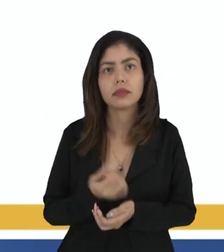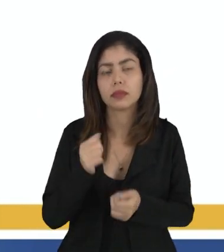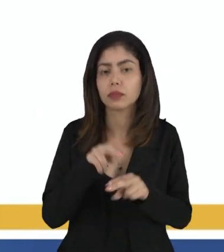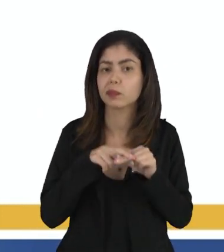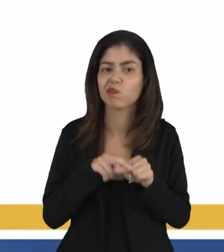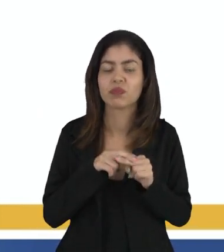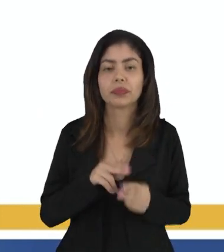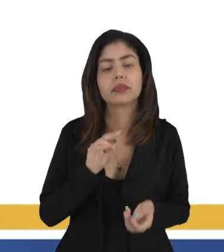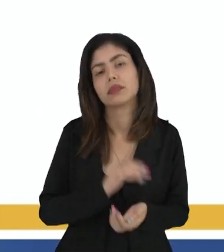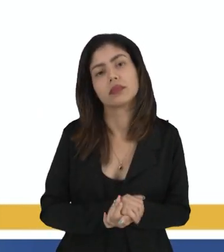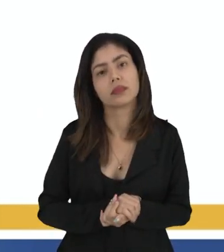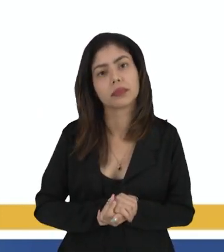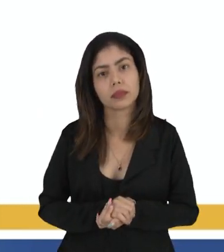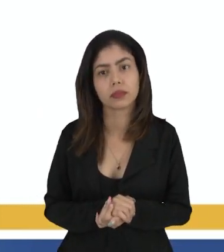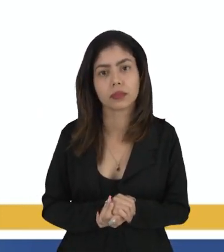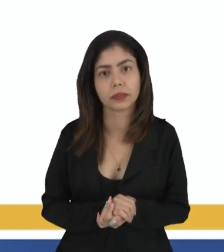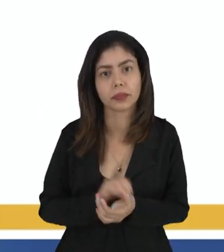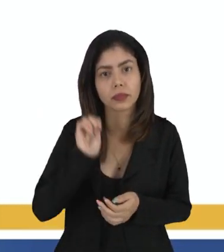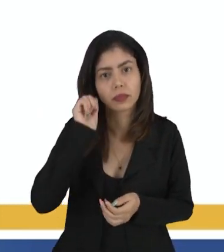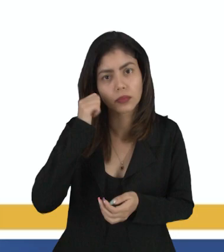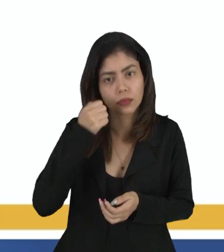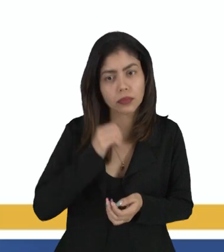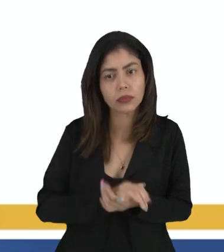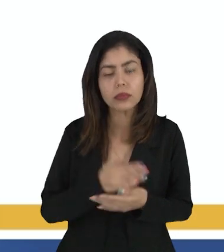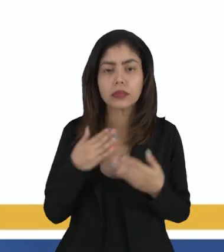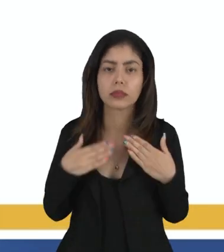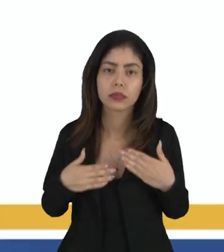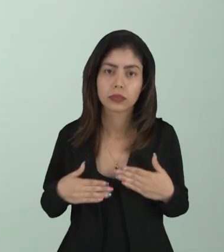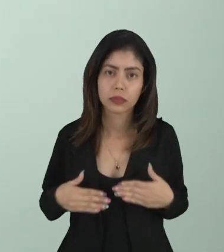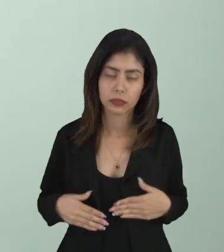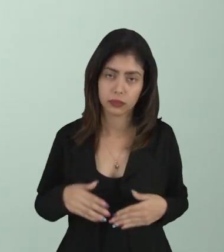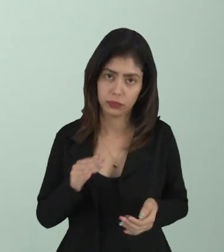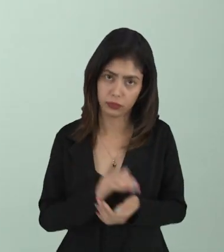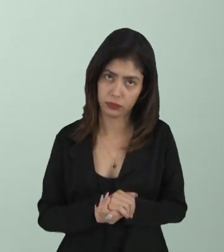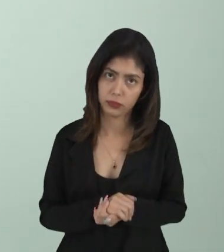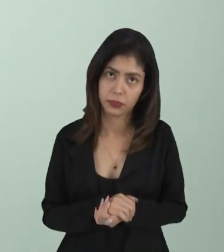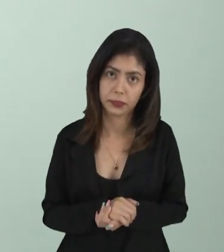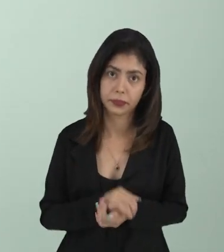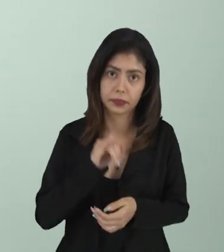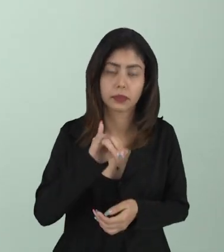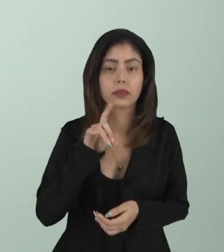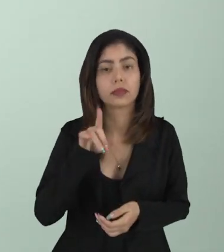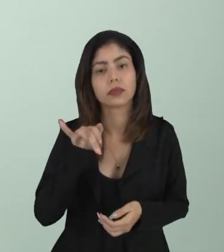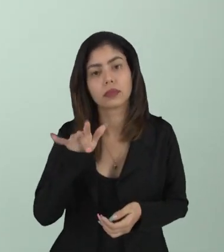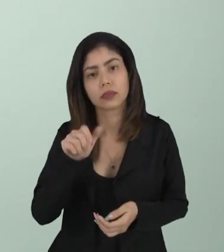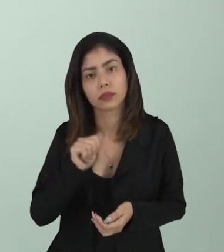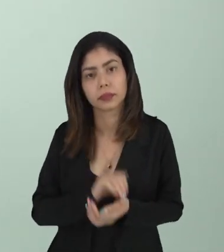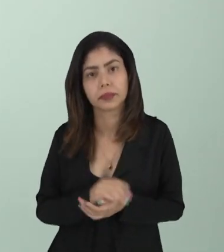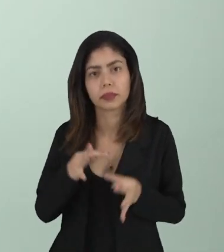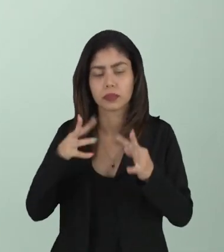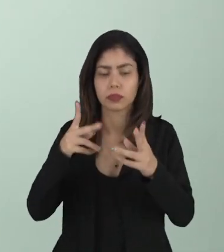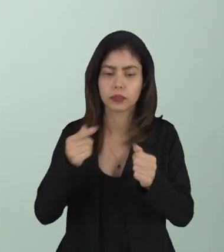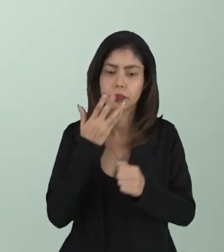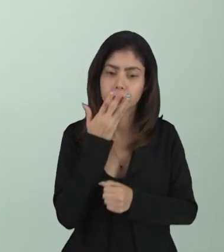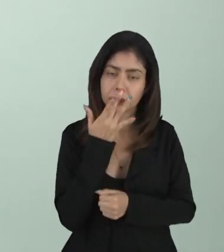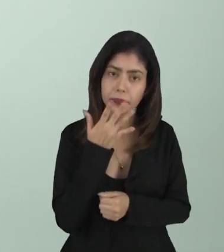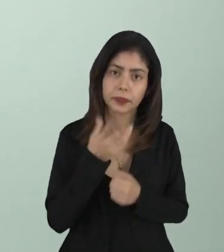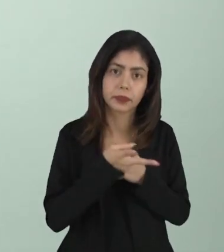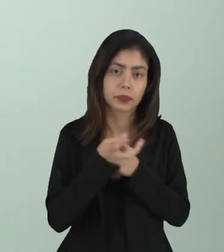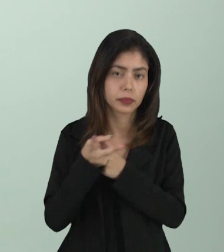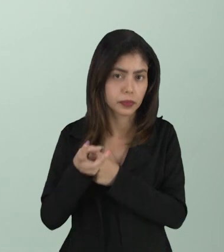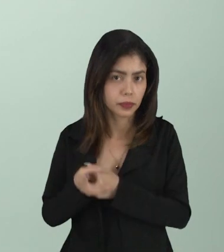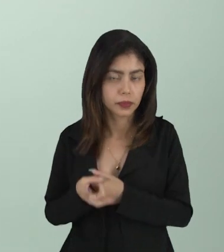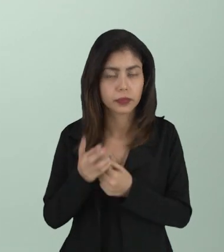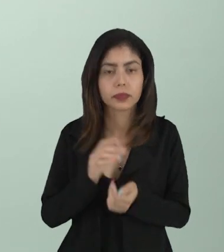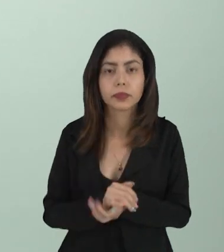por isso que o nome é chamado de radiação de corpo negro. E seria um corpo também chamado de corpo ideal, aquele corpo capaz de absorver todas as cores.